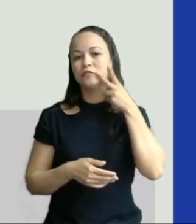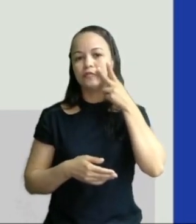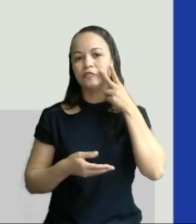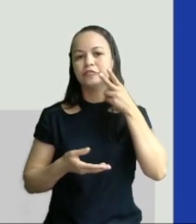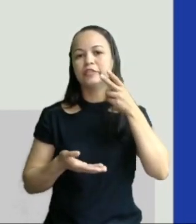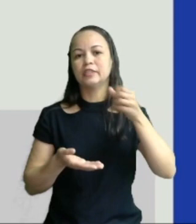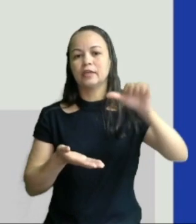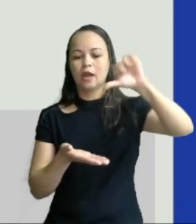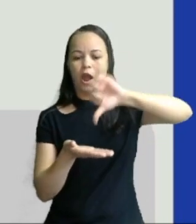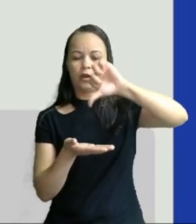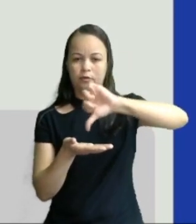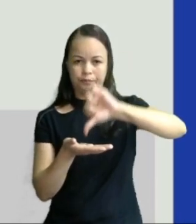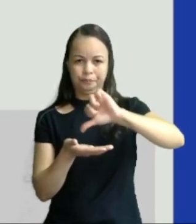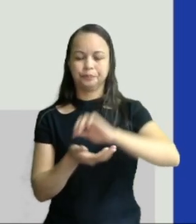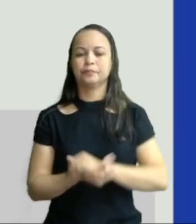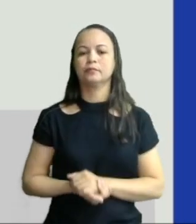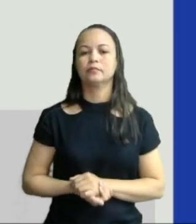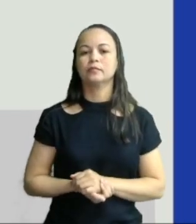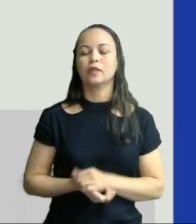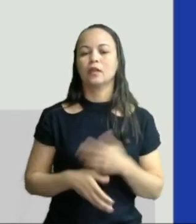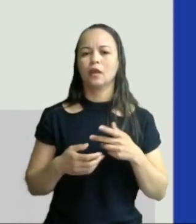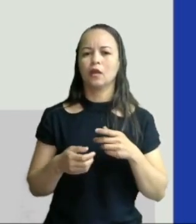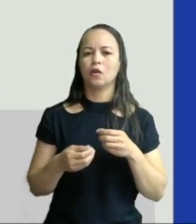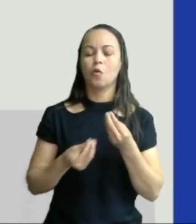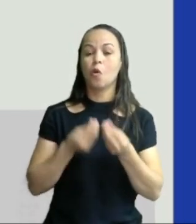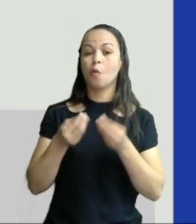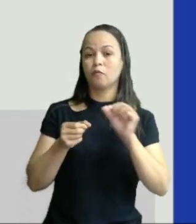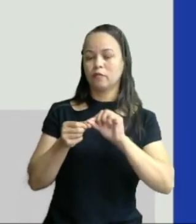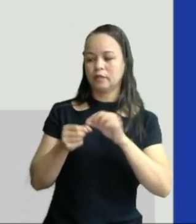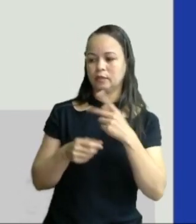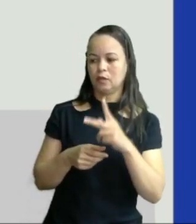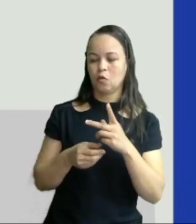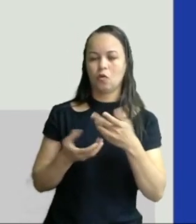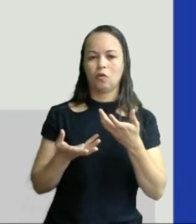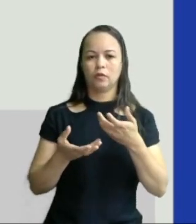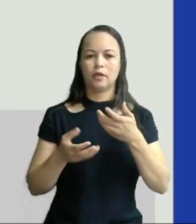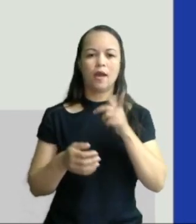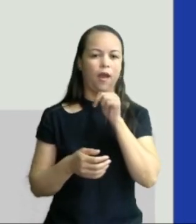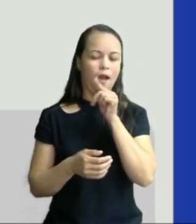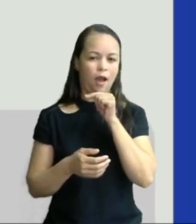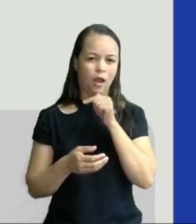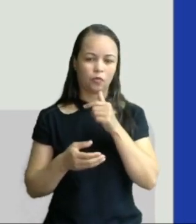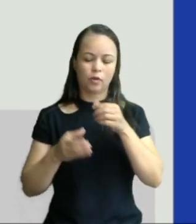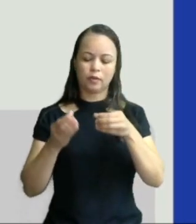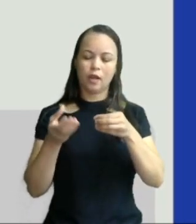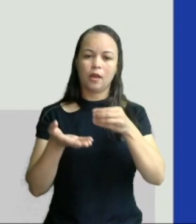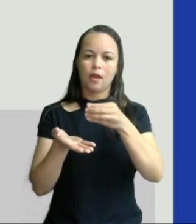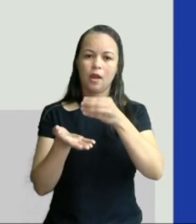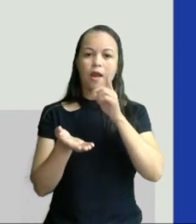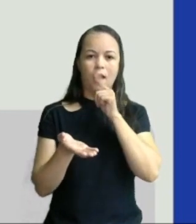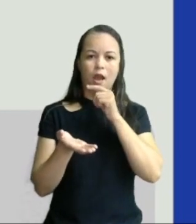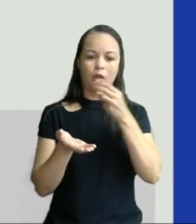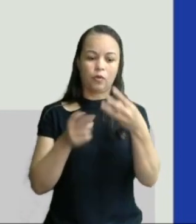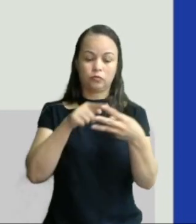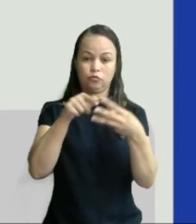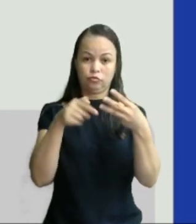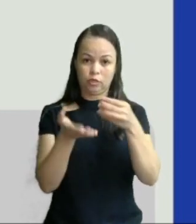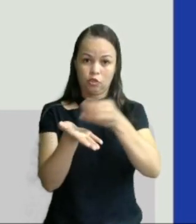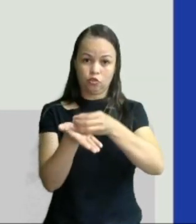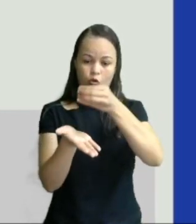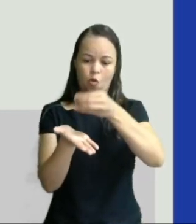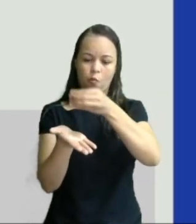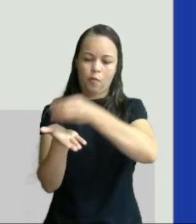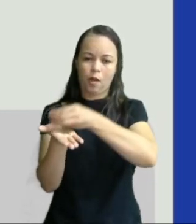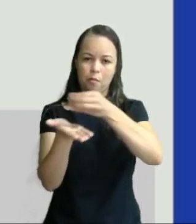Então, vejam só, modo de fazer, vocês vão colocar a água até a metade dos copos, tá certo?